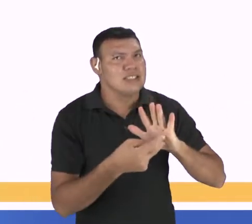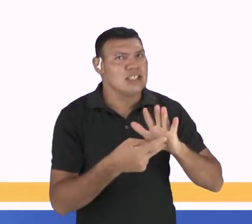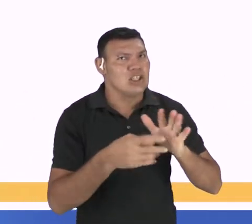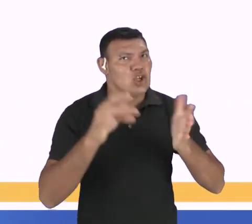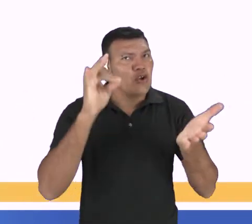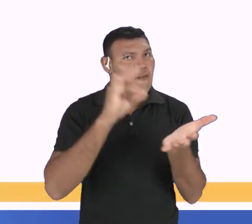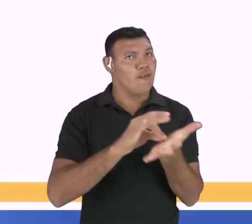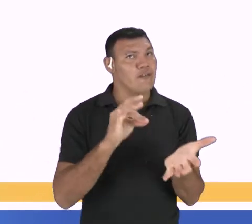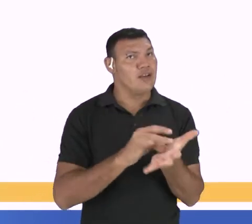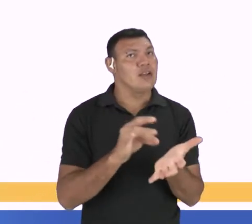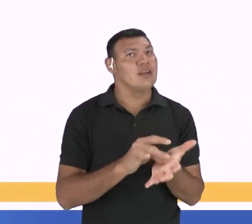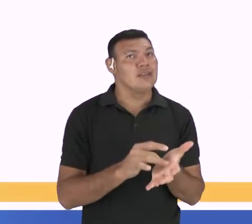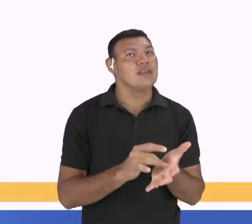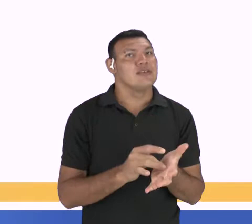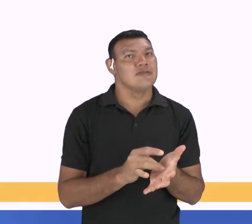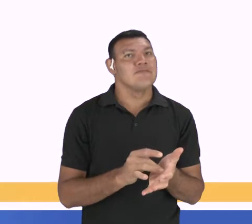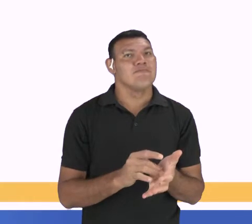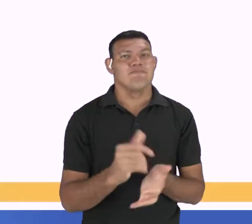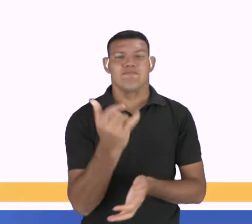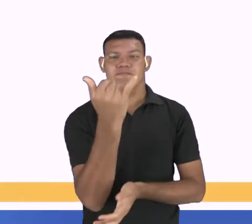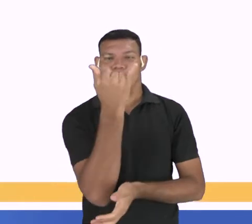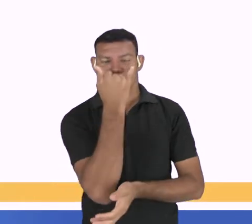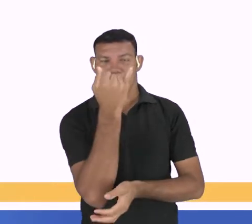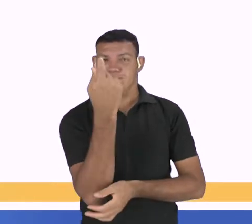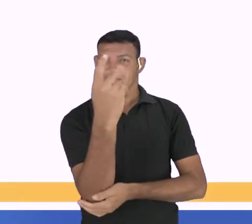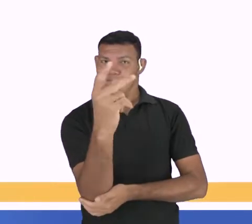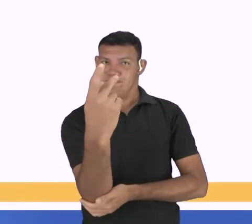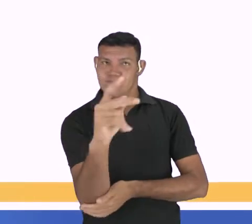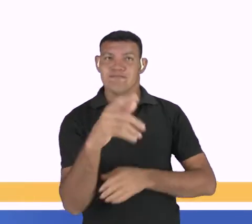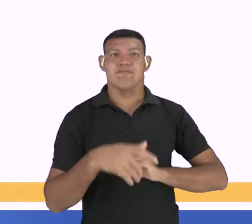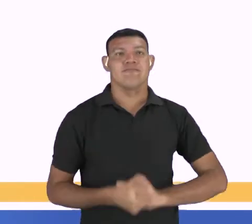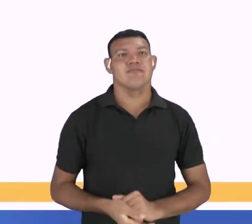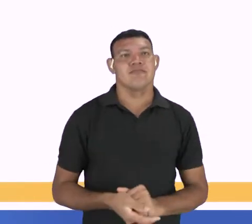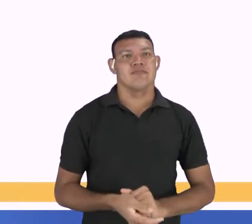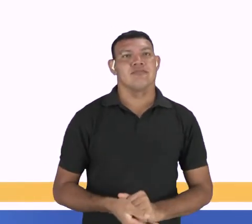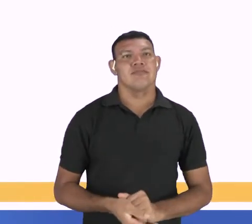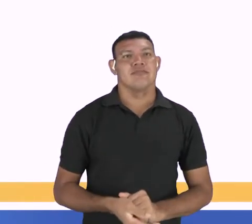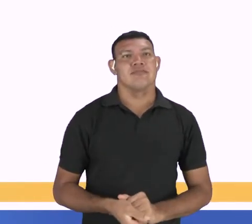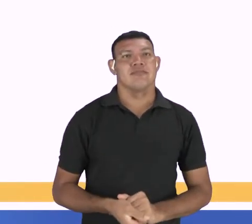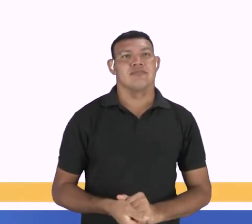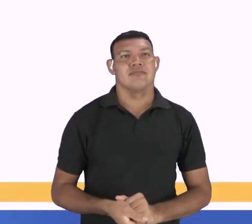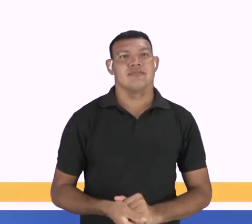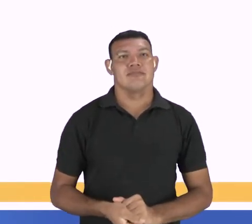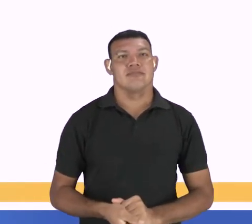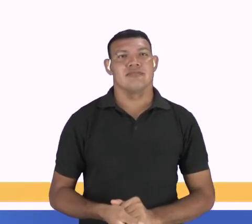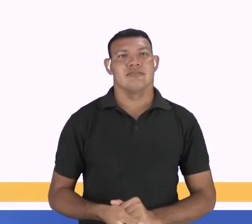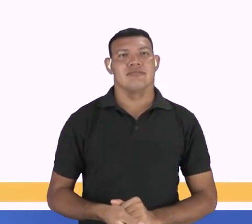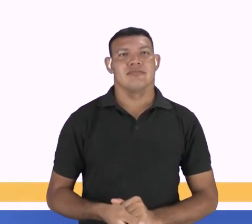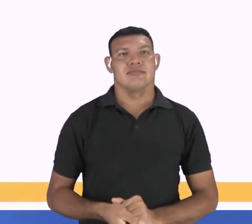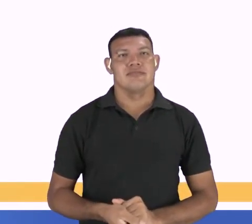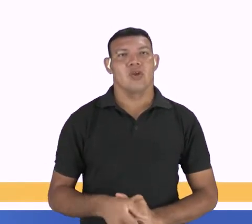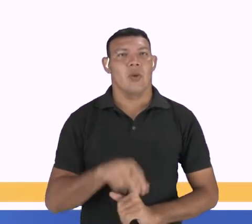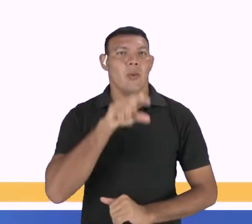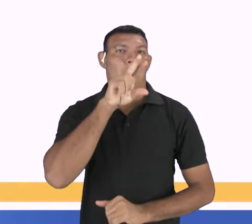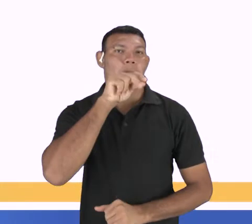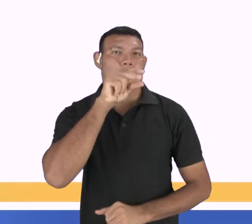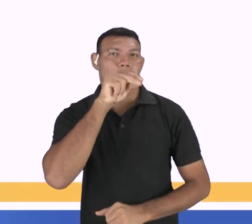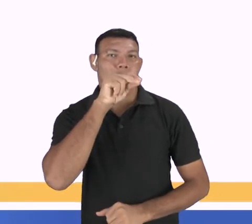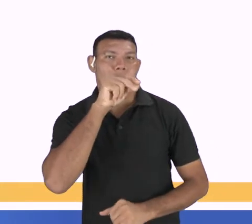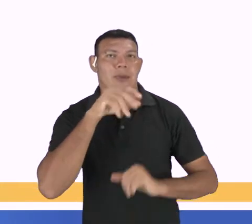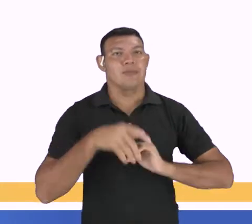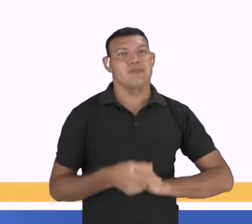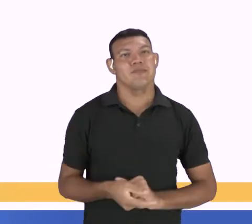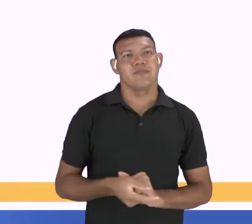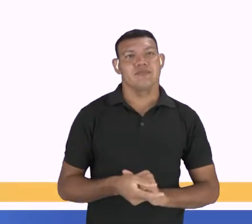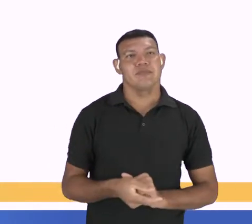dessa frase é azar o seu. Então tem aí os pombinhos conversando, ele falou assim, what are other words for tough luck? Quais